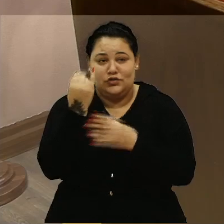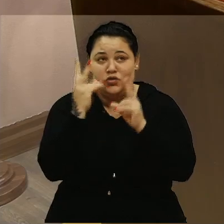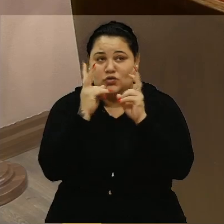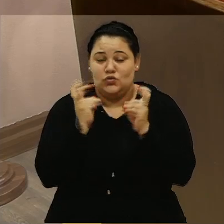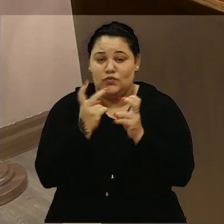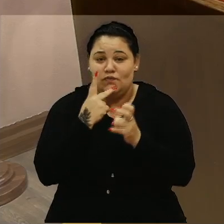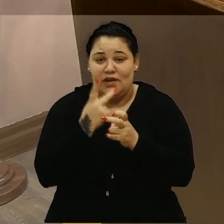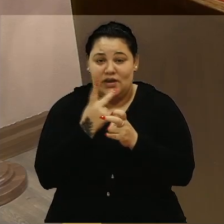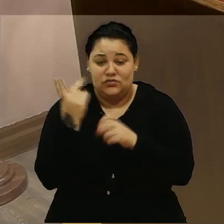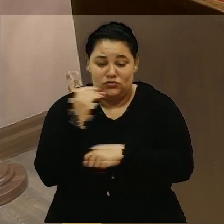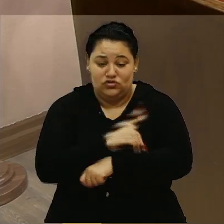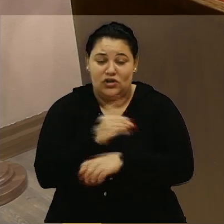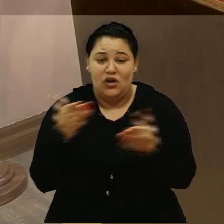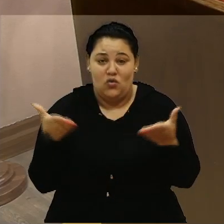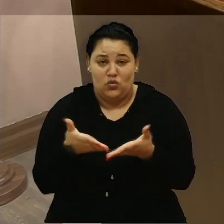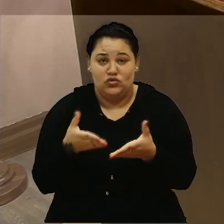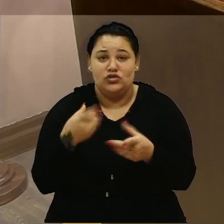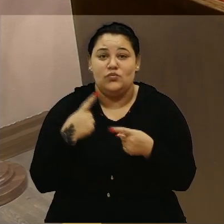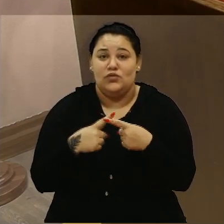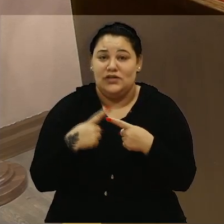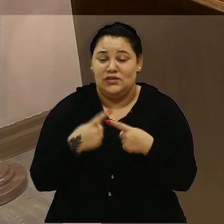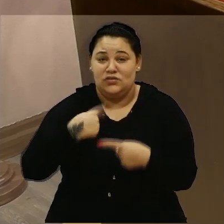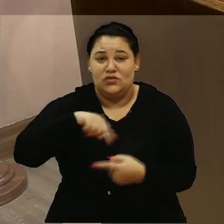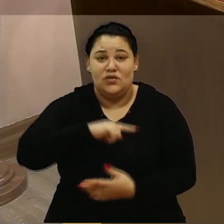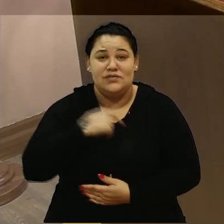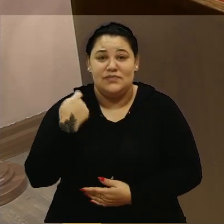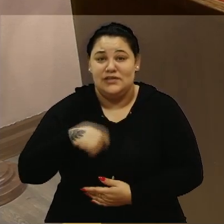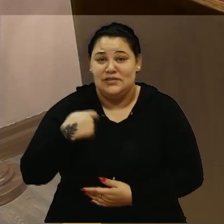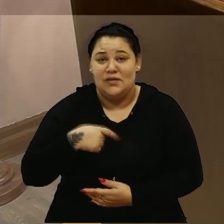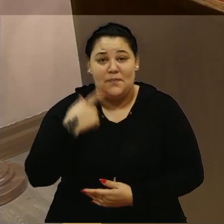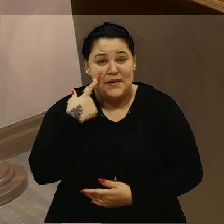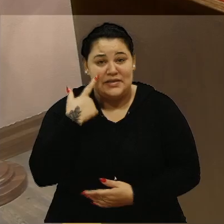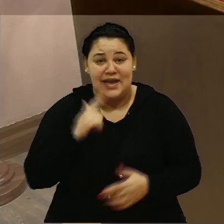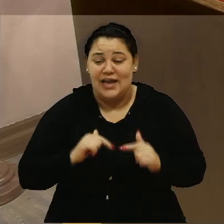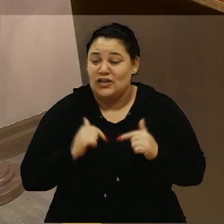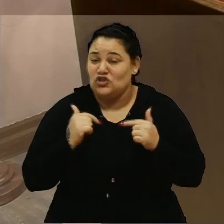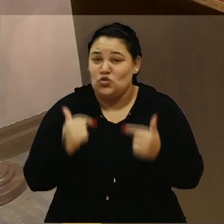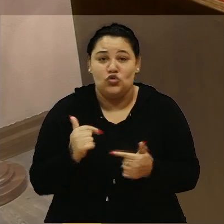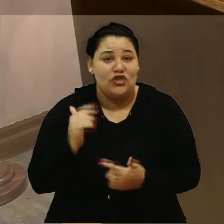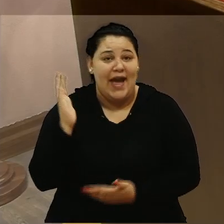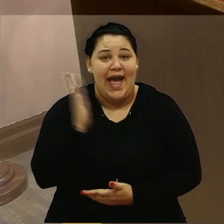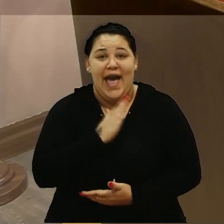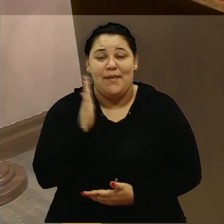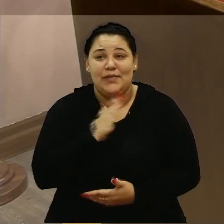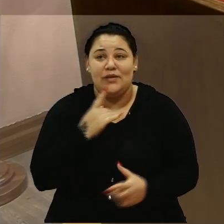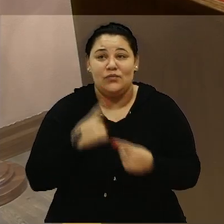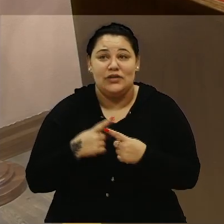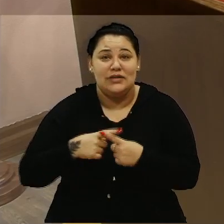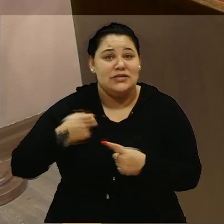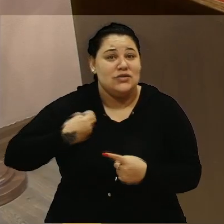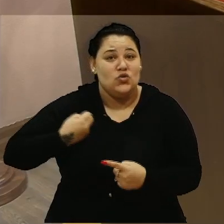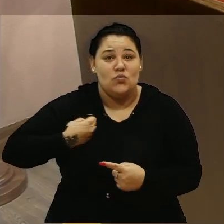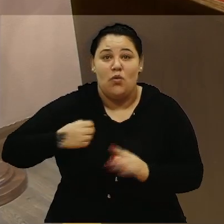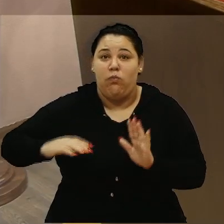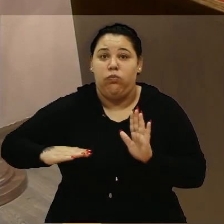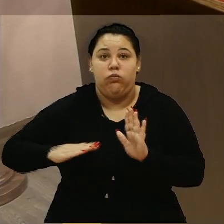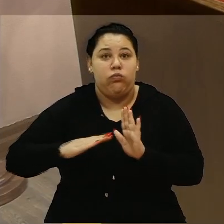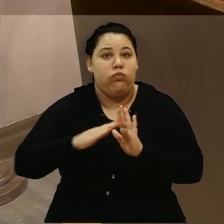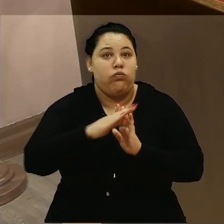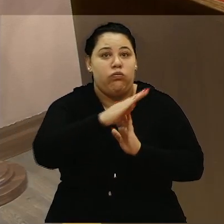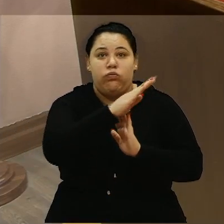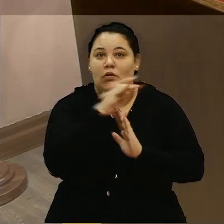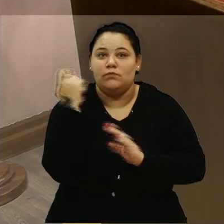dia de hoje, porque nós precisamos pensar em medidas urgentes quando esses números vêm à tona, e os números do Rio Grande do